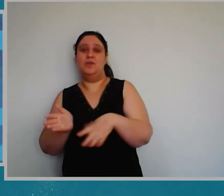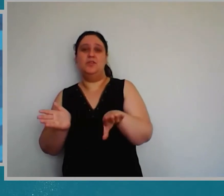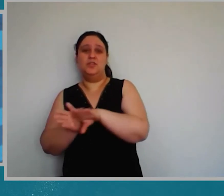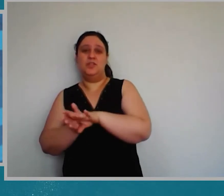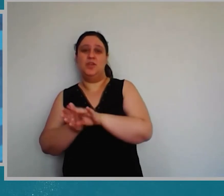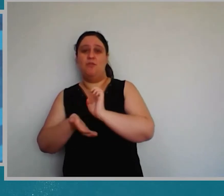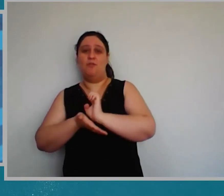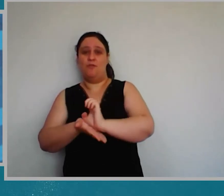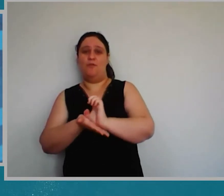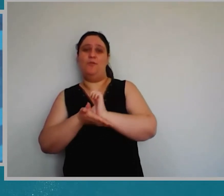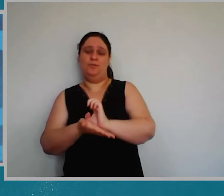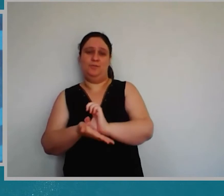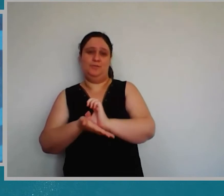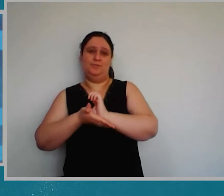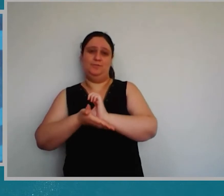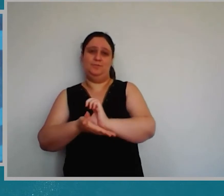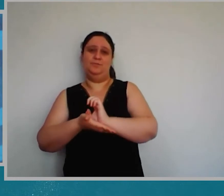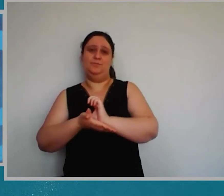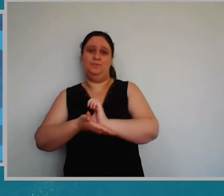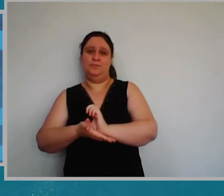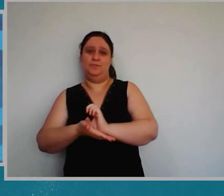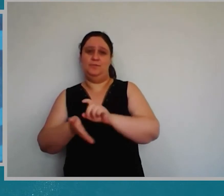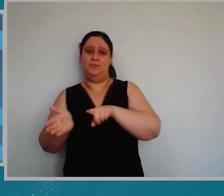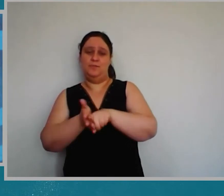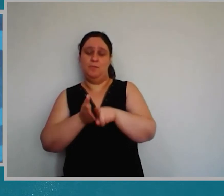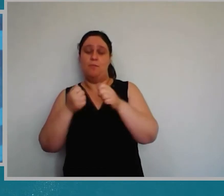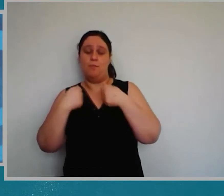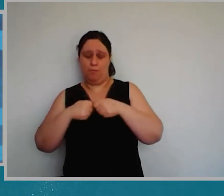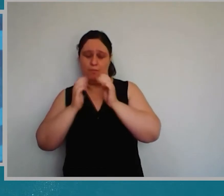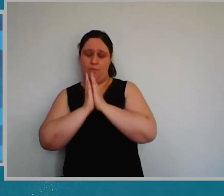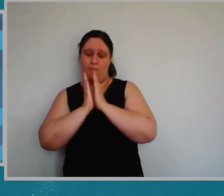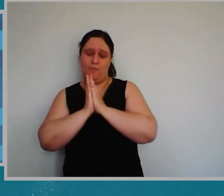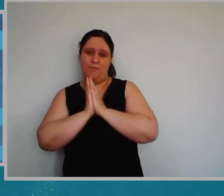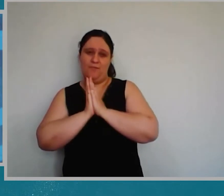comportora. Posso orar por você?